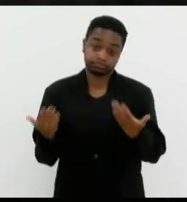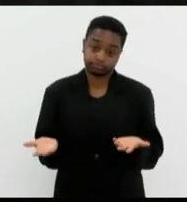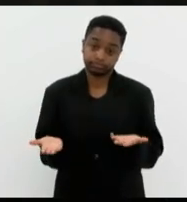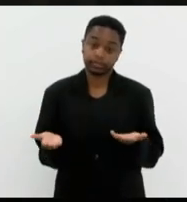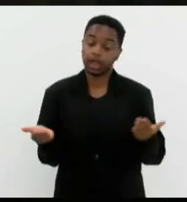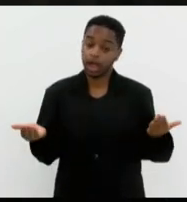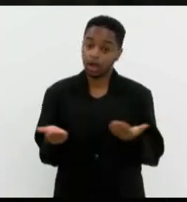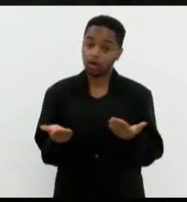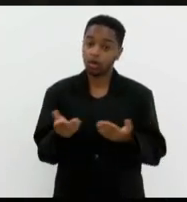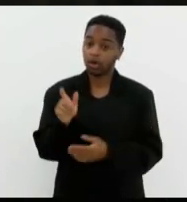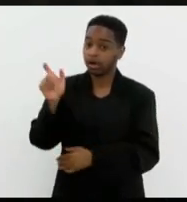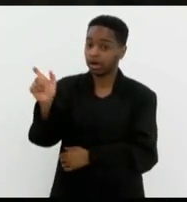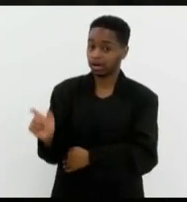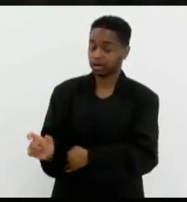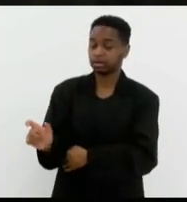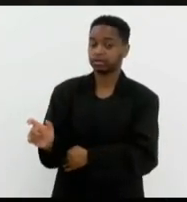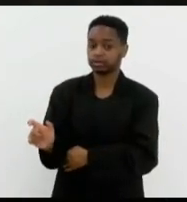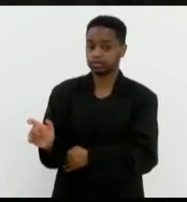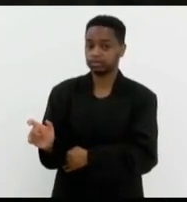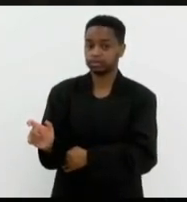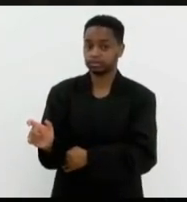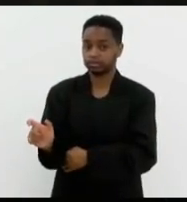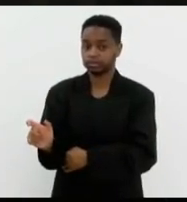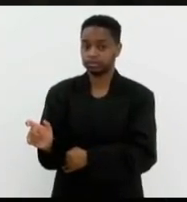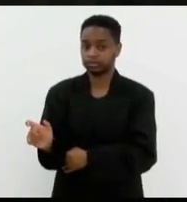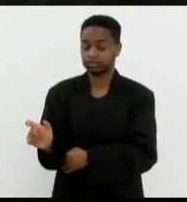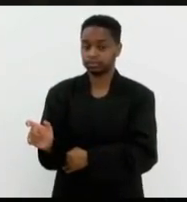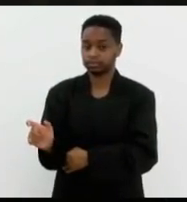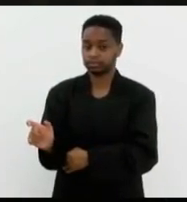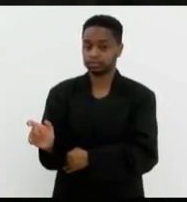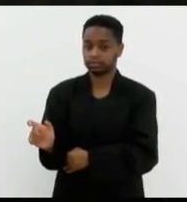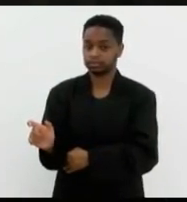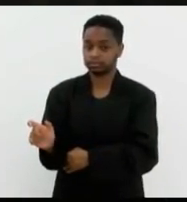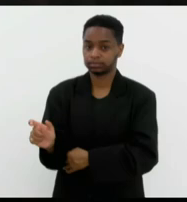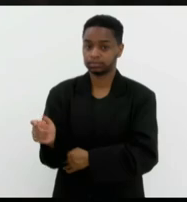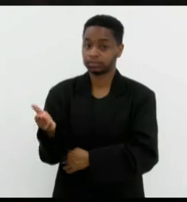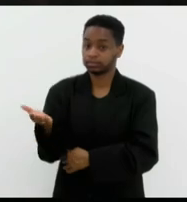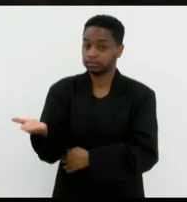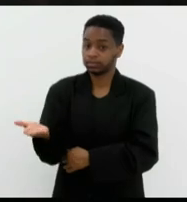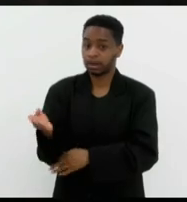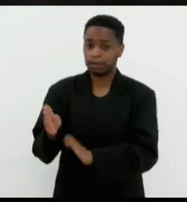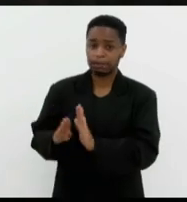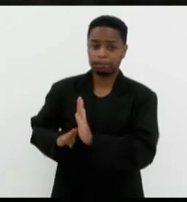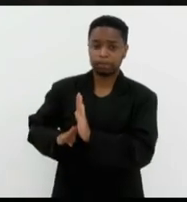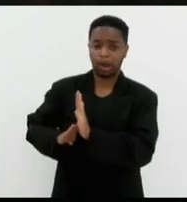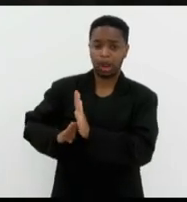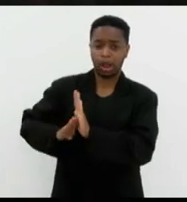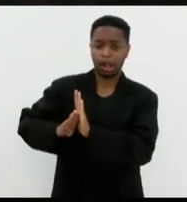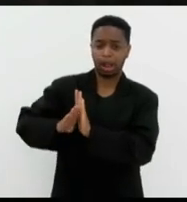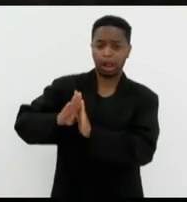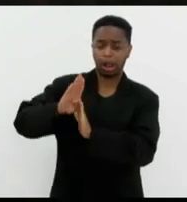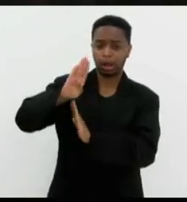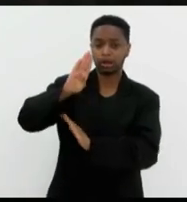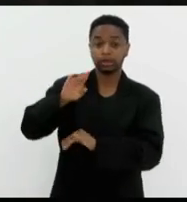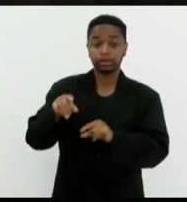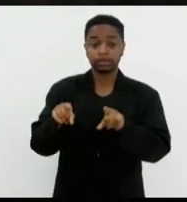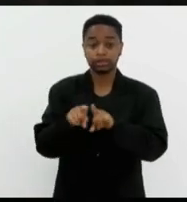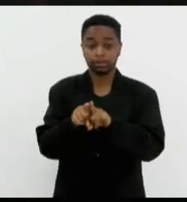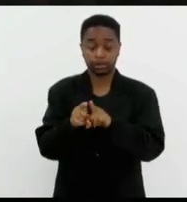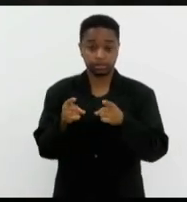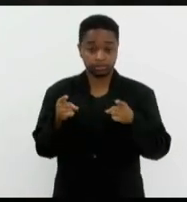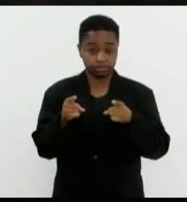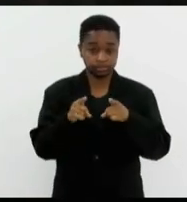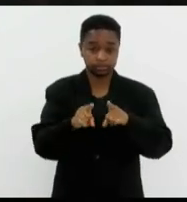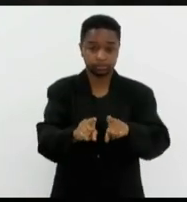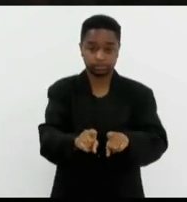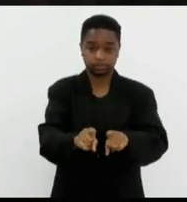essa figura com um exponencial de crescimento e, ao mesmo tempo,